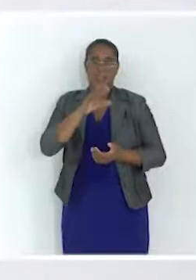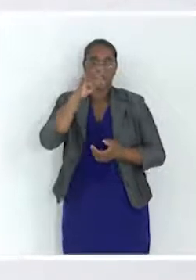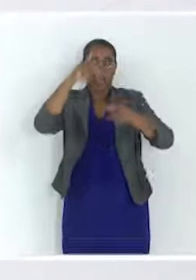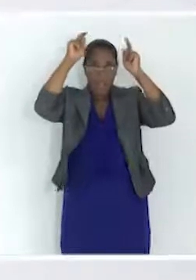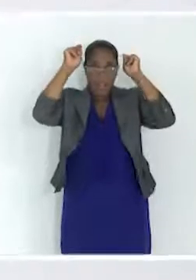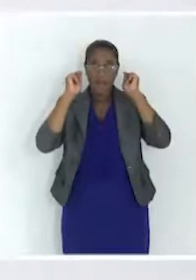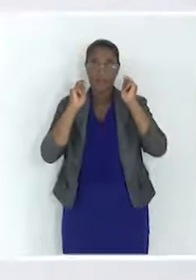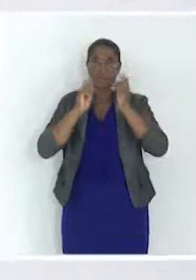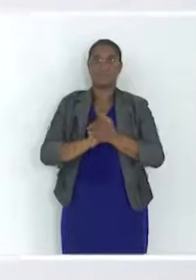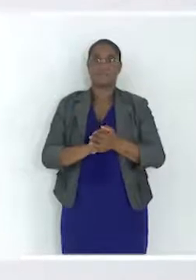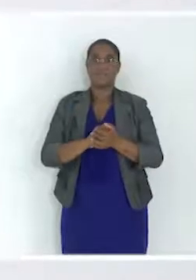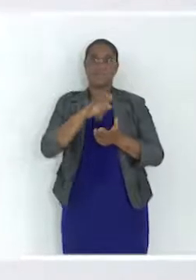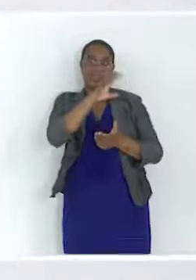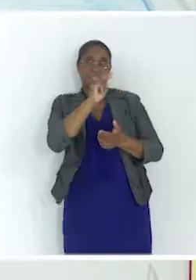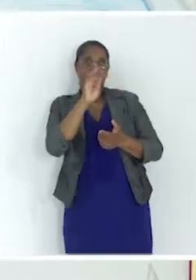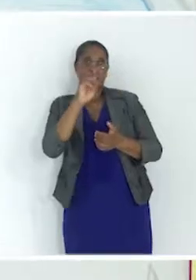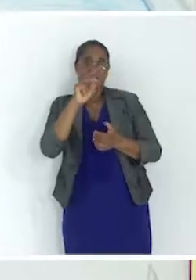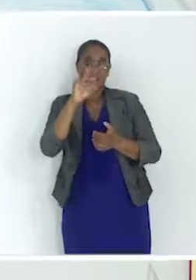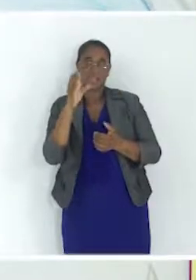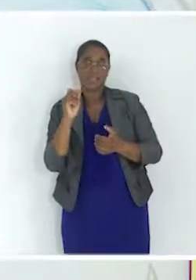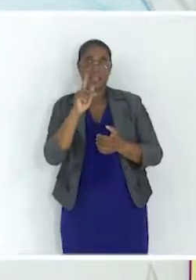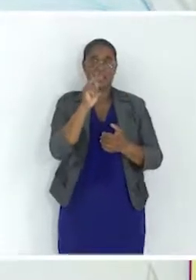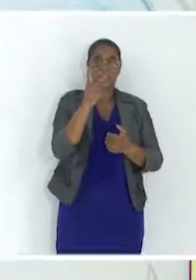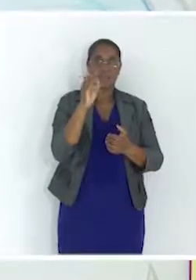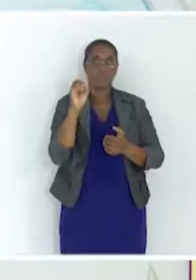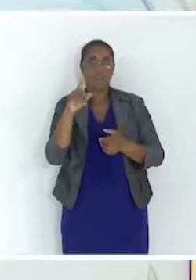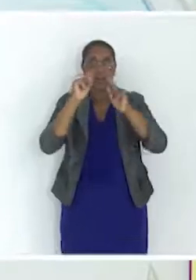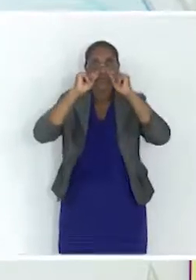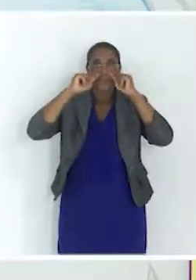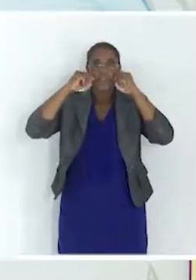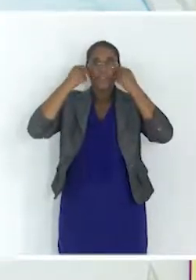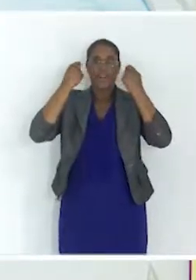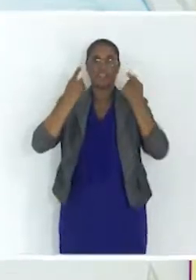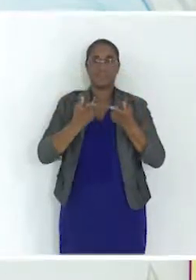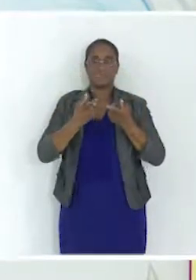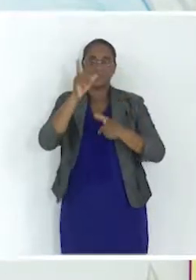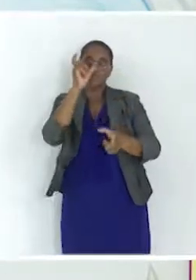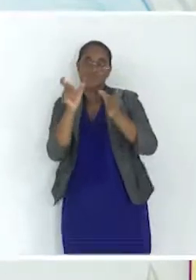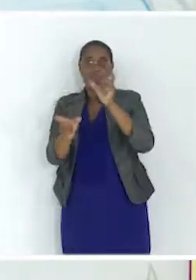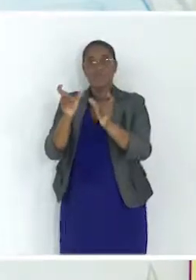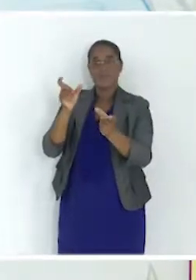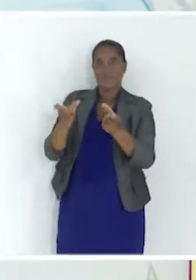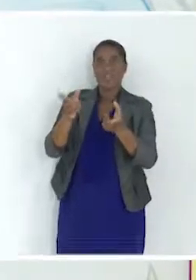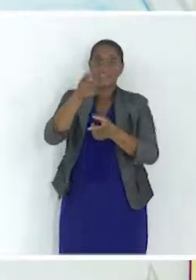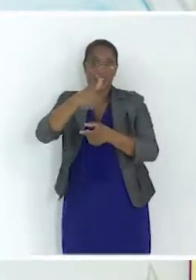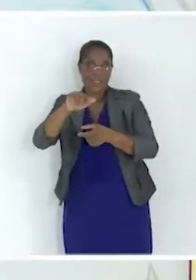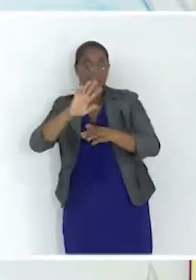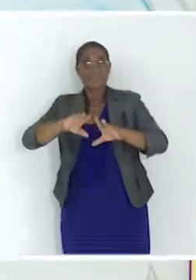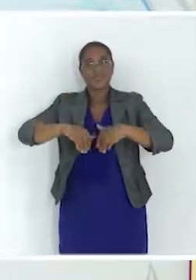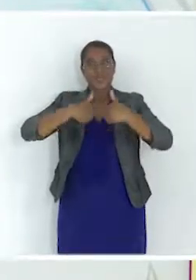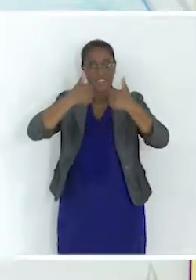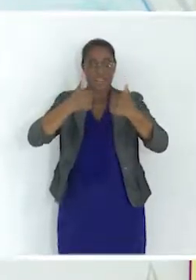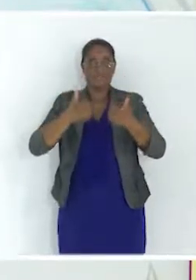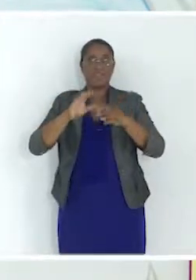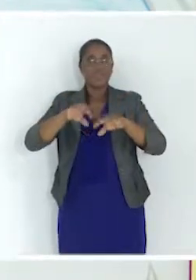Évora, Eugênio Tavares. Personalidades da nossa sociedade, Sociedade Cabo-Verdiana. E